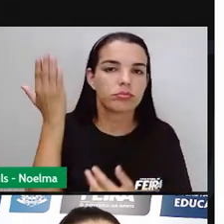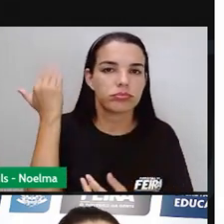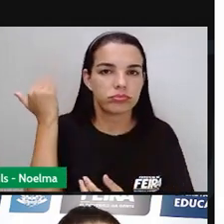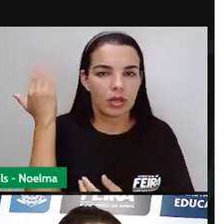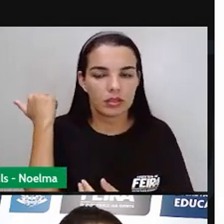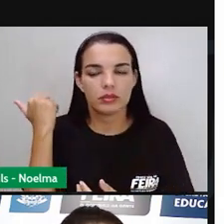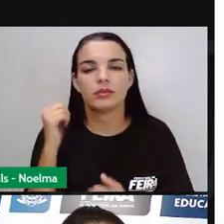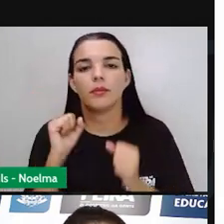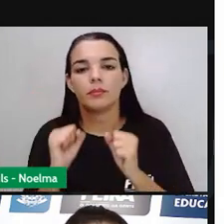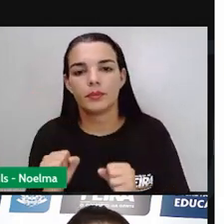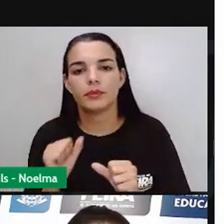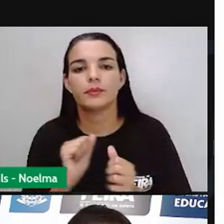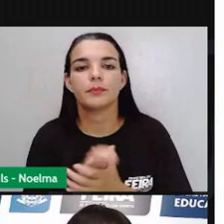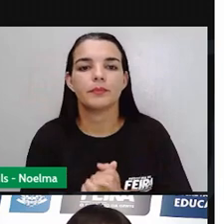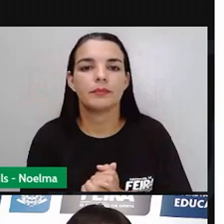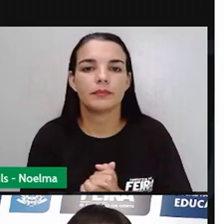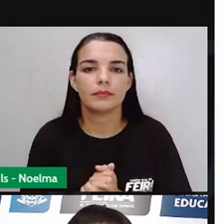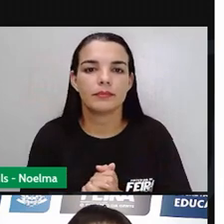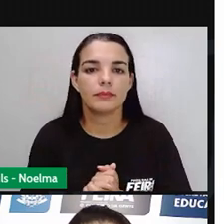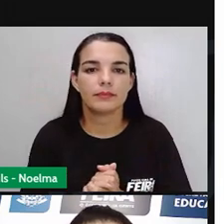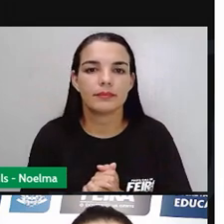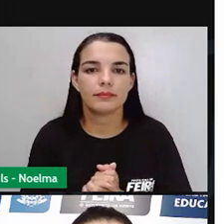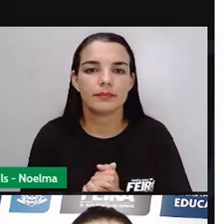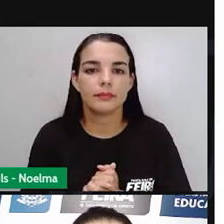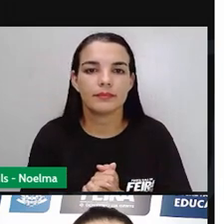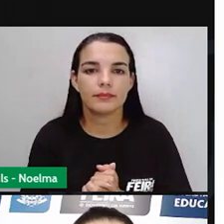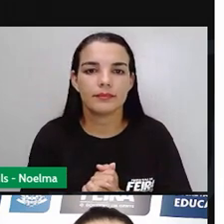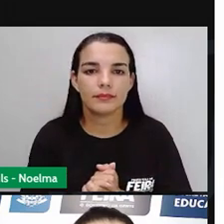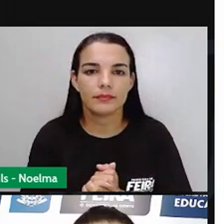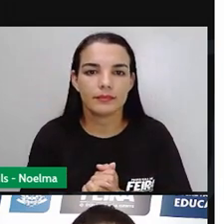depois de uma transformação. Certo?